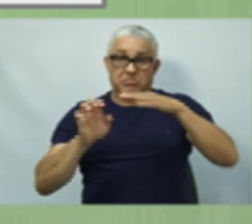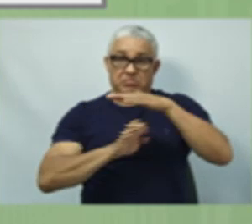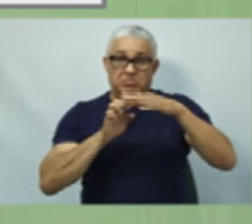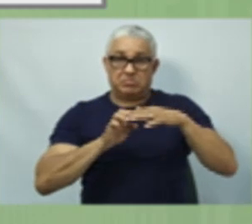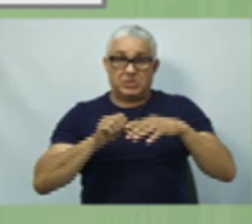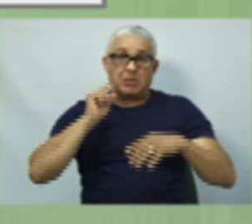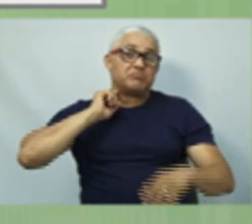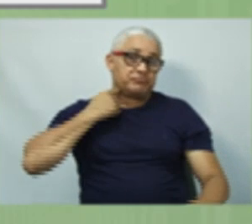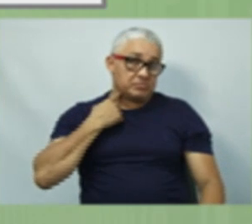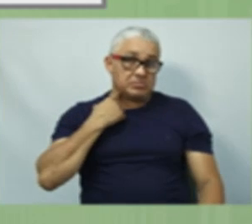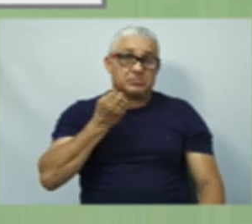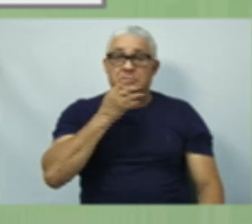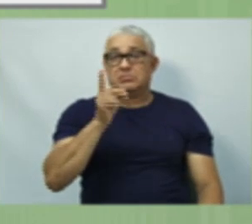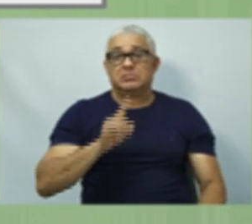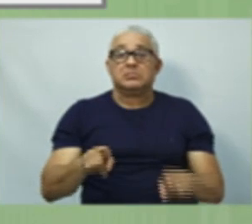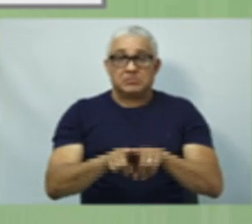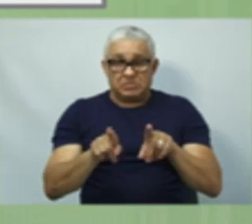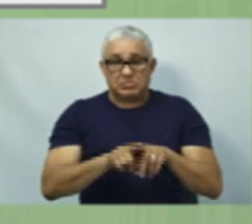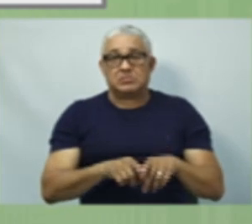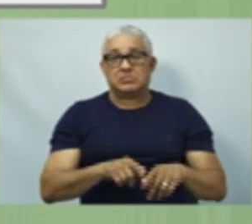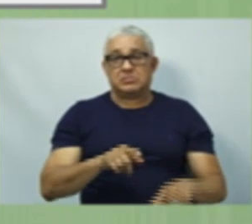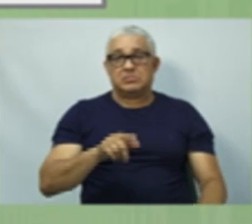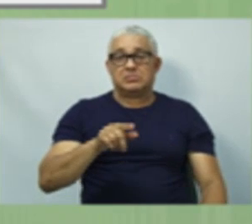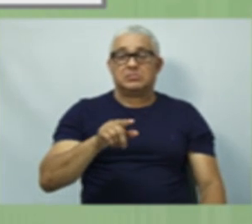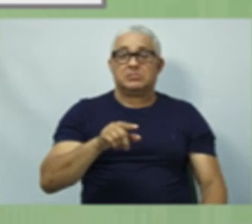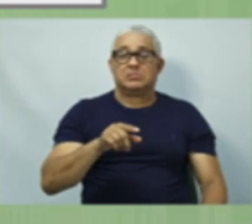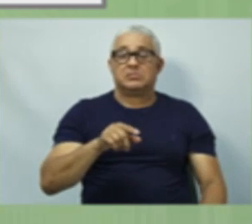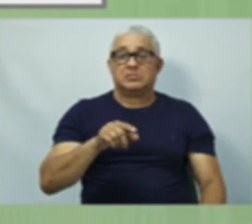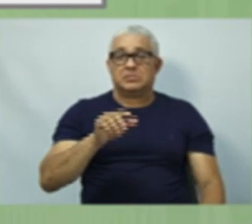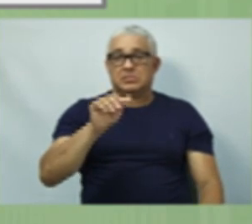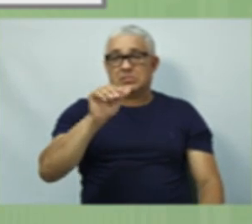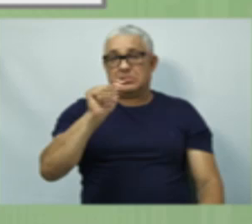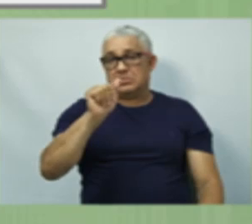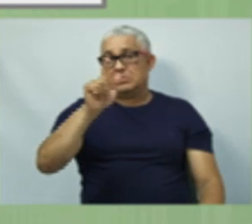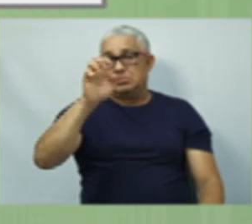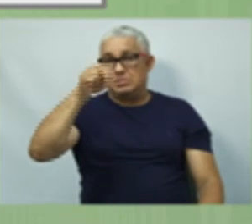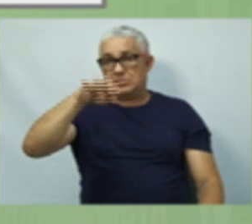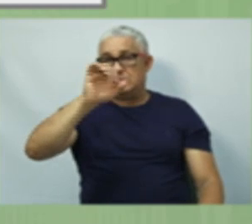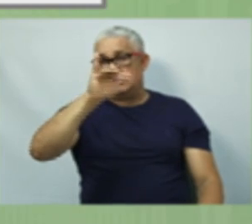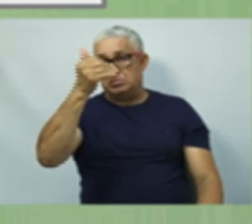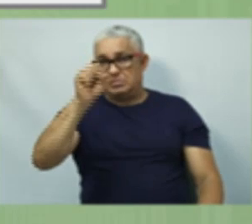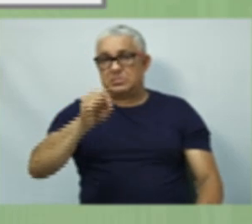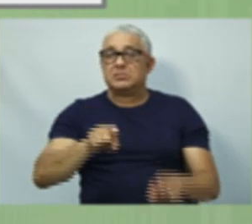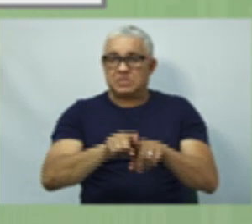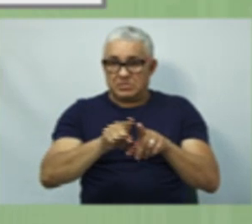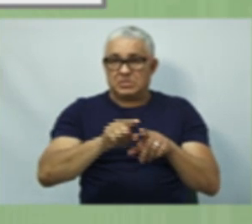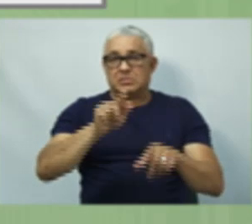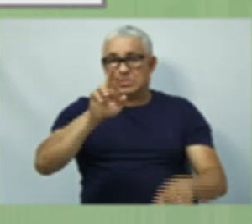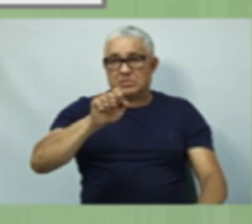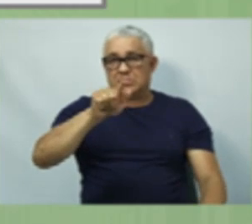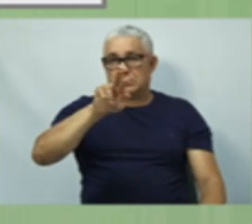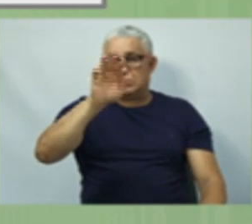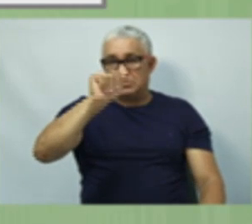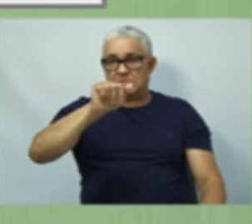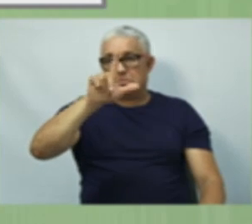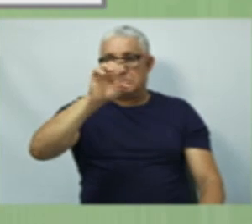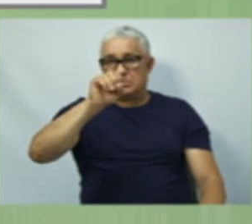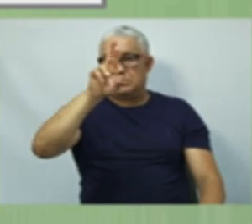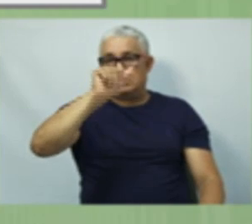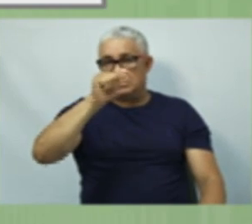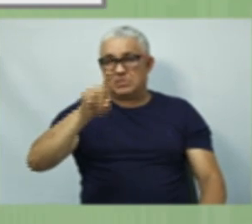minha organização. As agências reguladoras, os órgãos reguladores, geralmente as associações comerciais, a